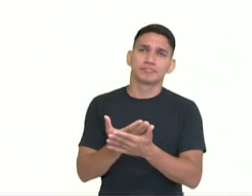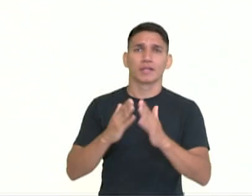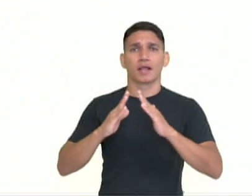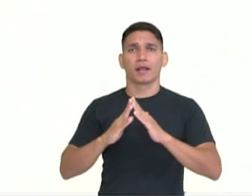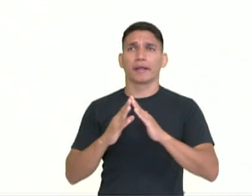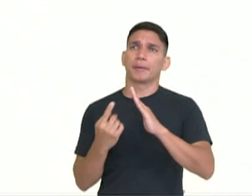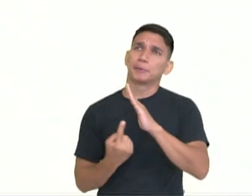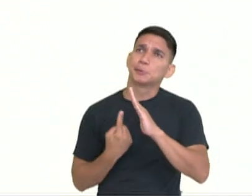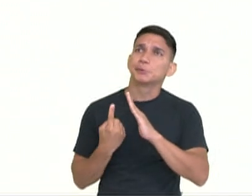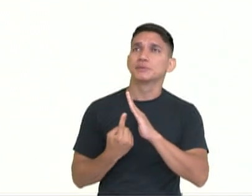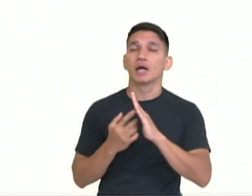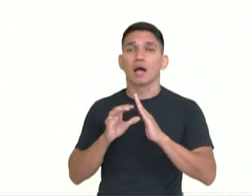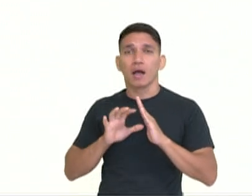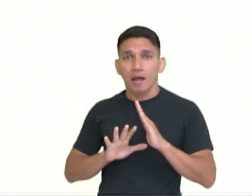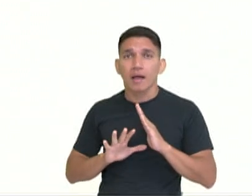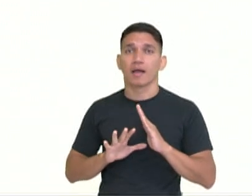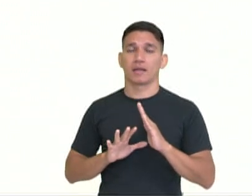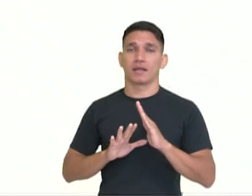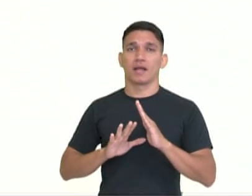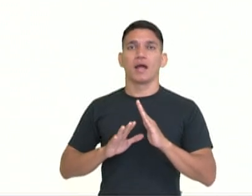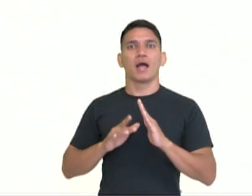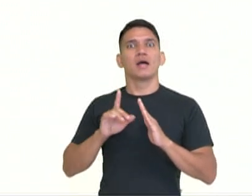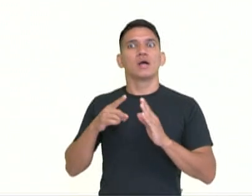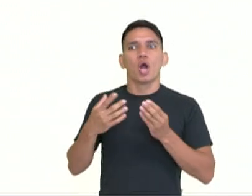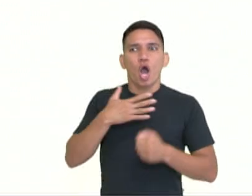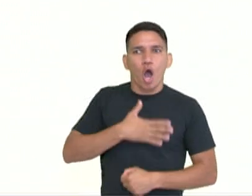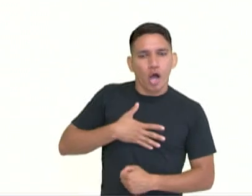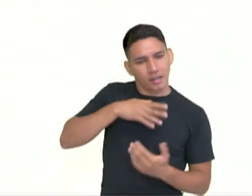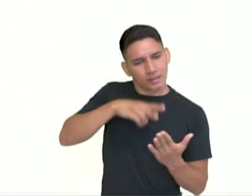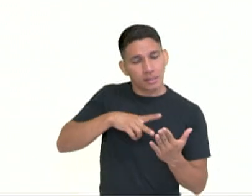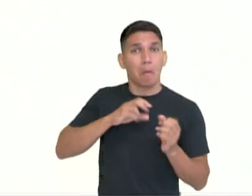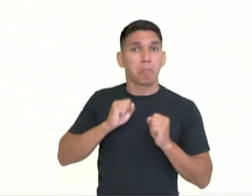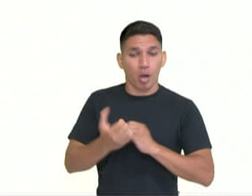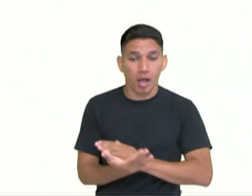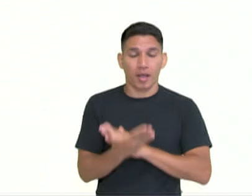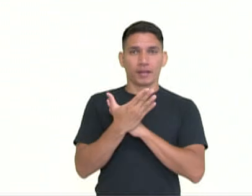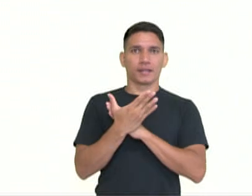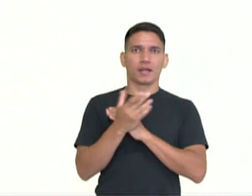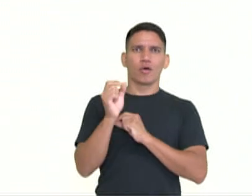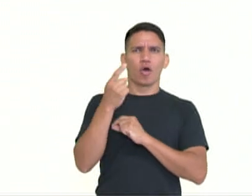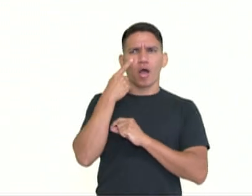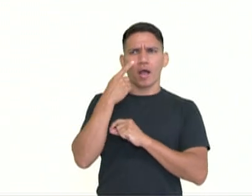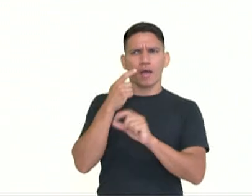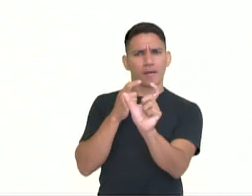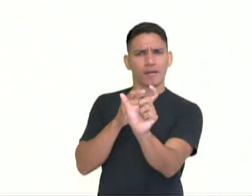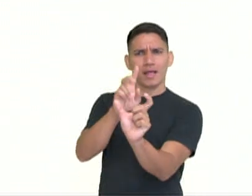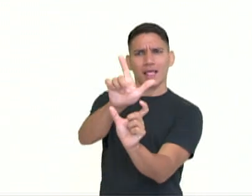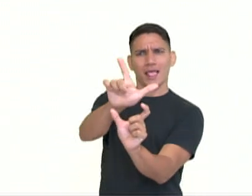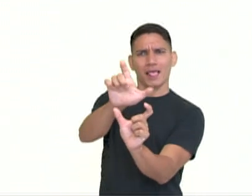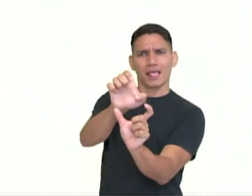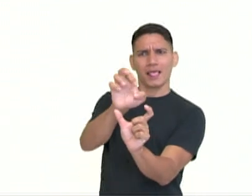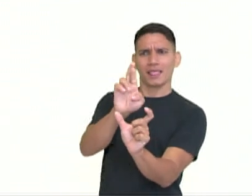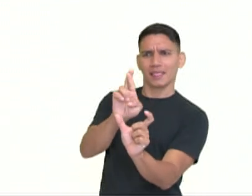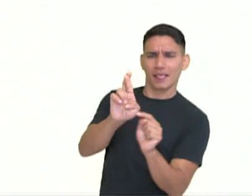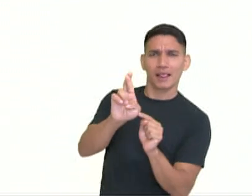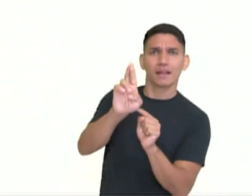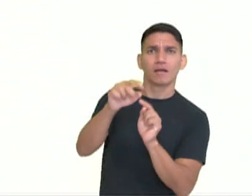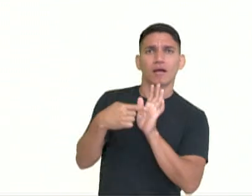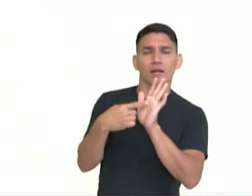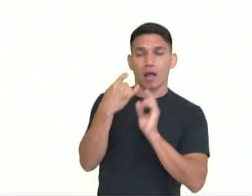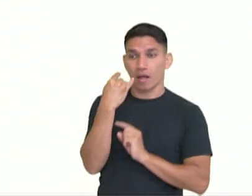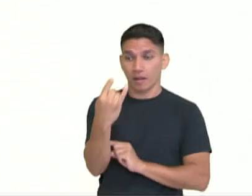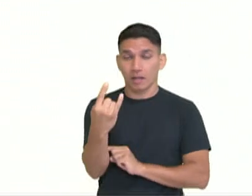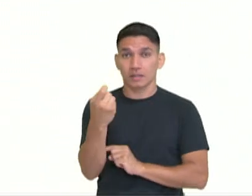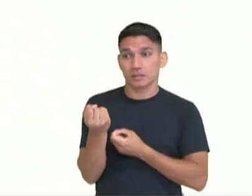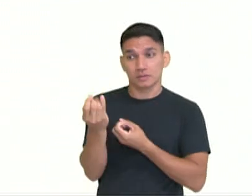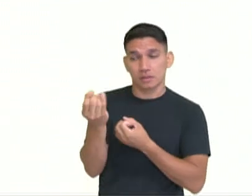ler pode ser um benefício. Veja aqui a palavra ler na manchete desta notícia. E aí a gente tem